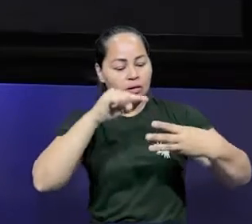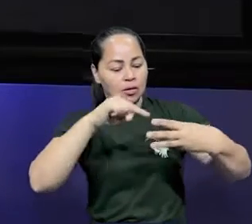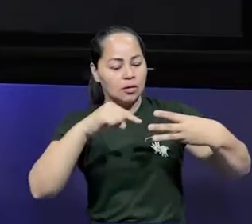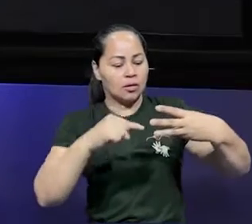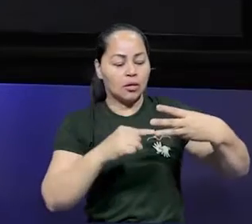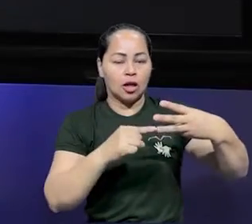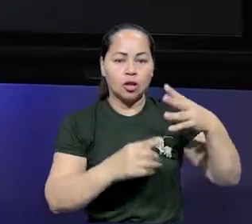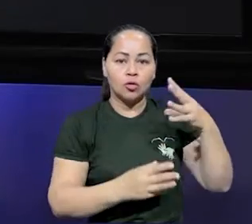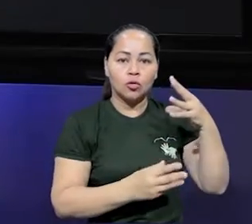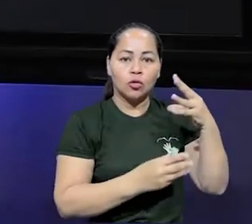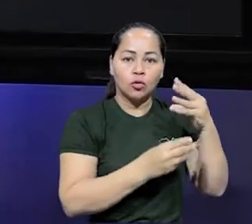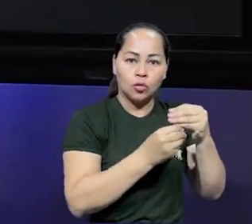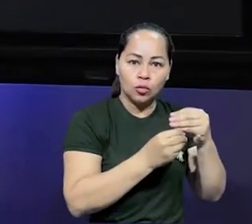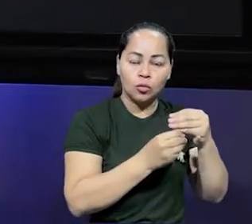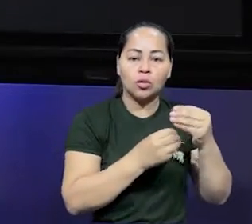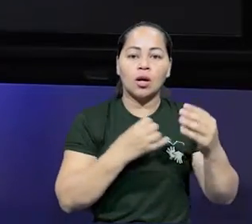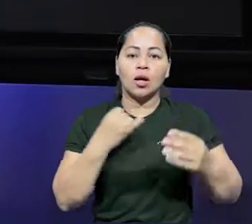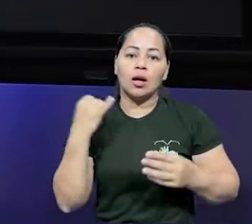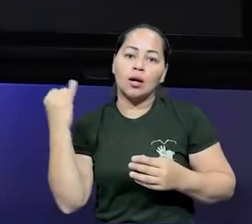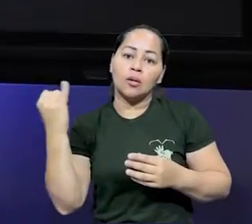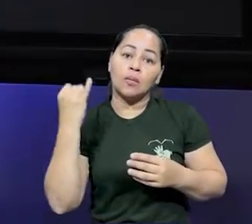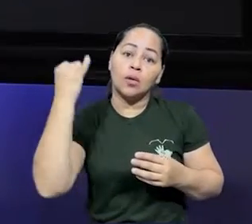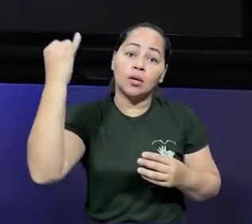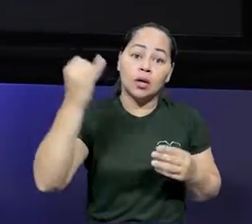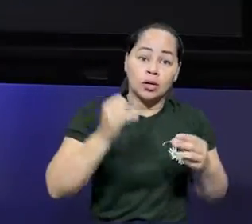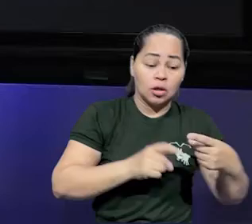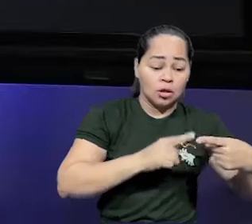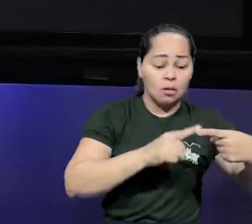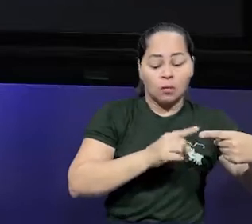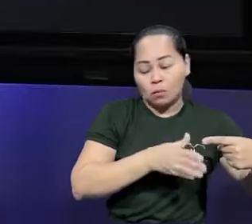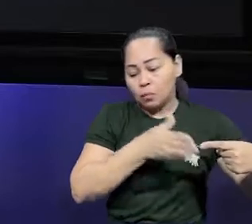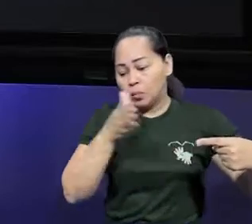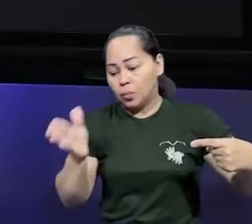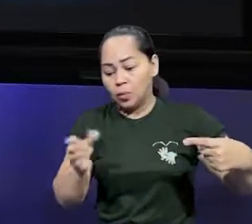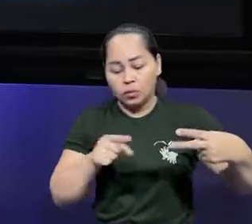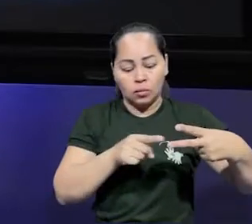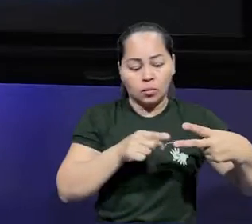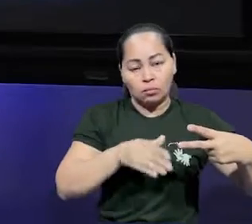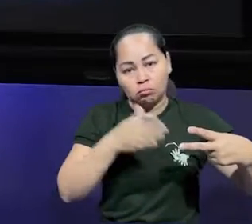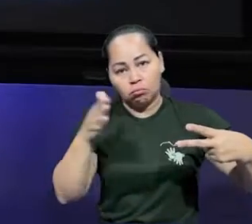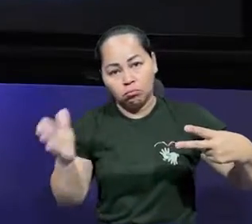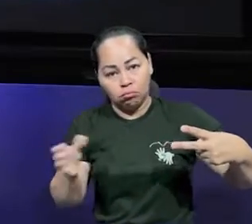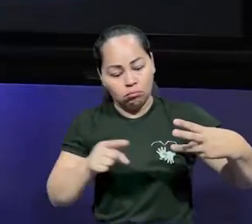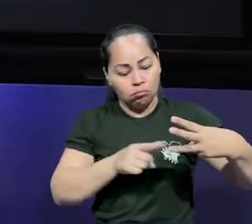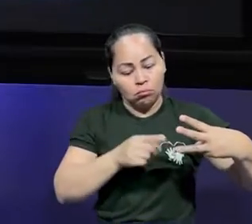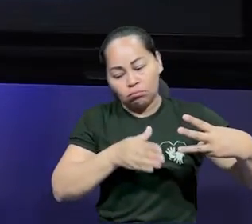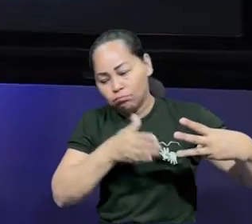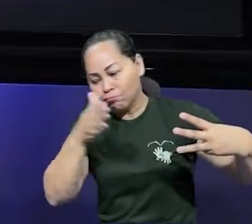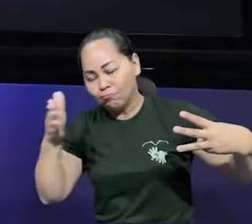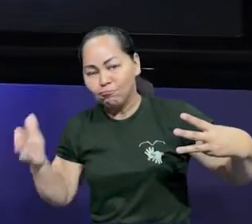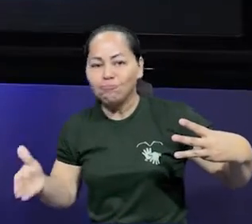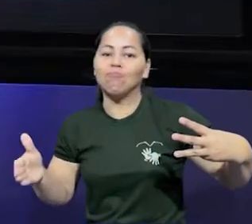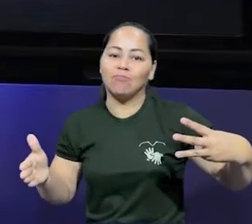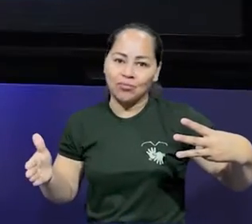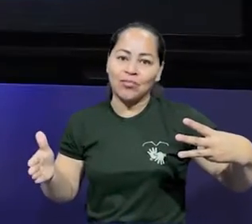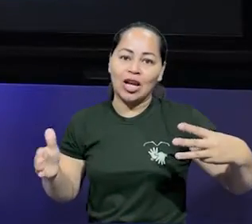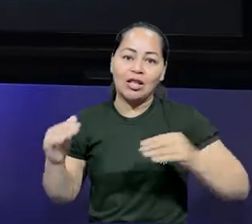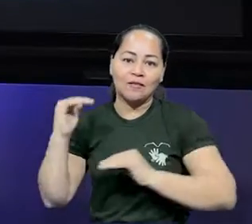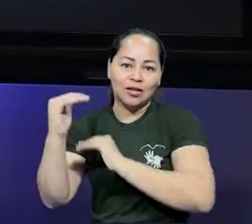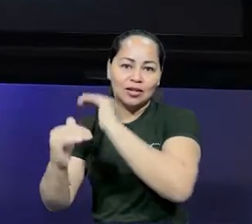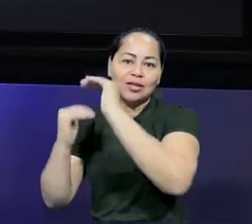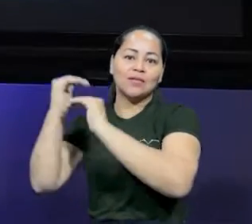juntos, alternando a ênfase a cada etapa, é que promove o desenvolvimento. Ele também aponta